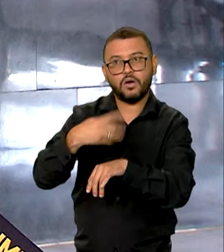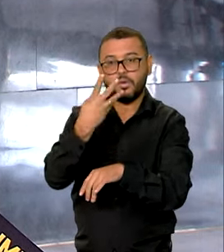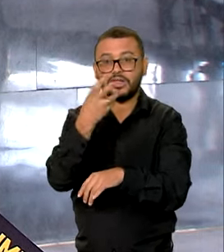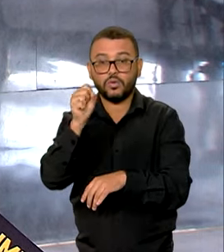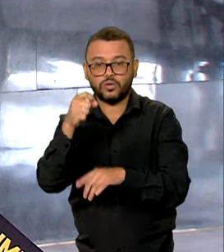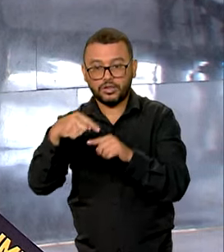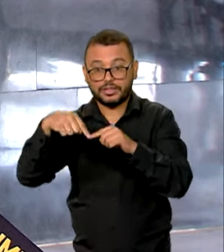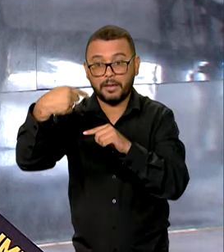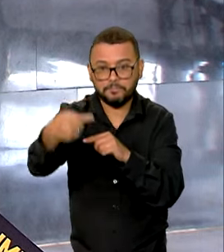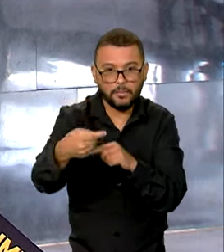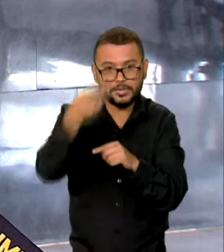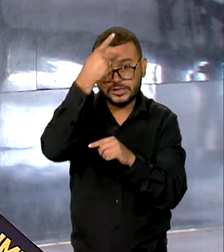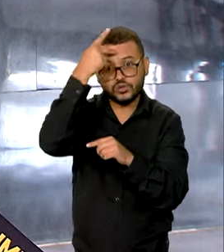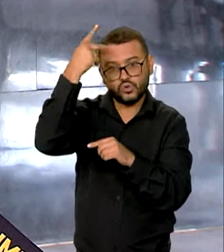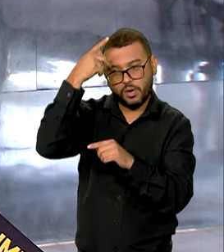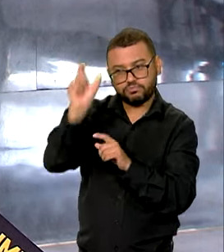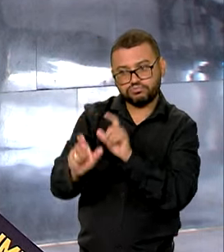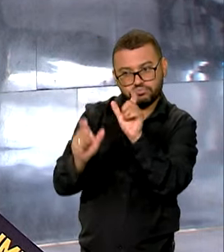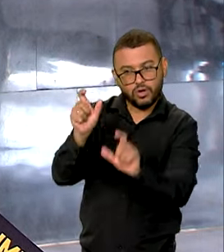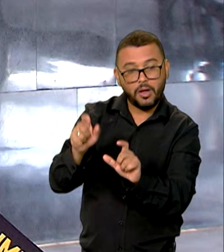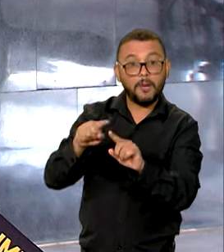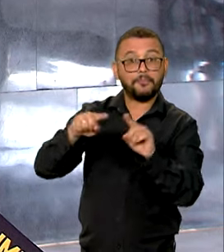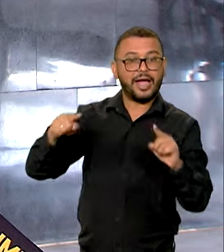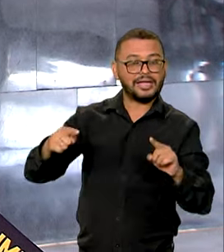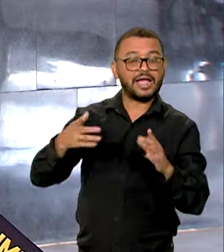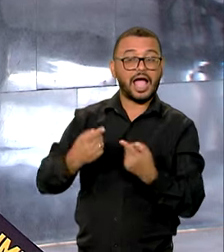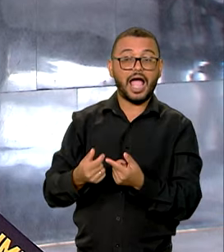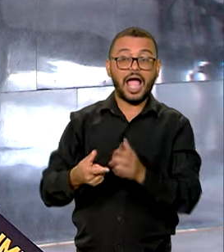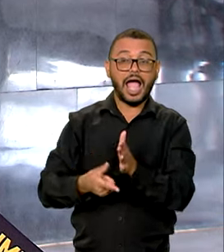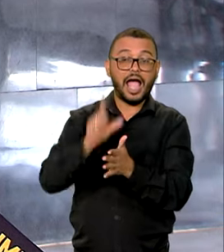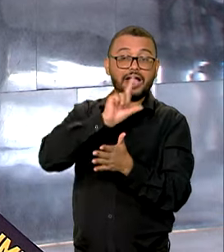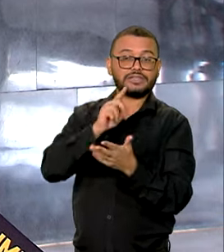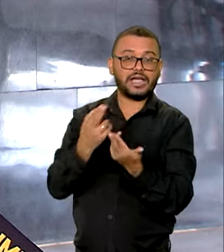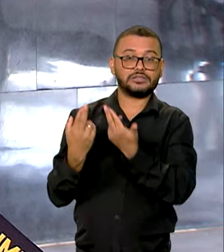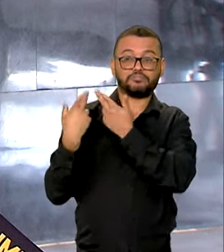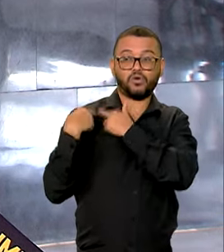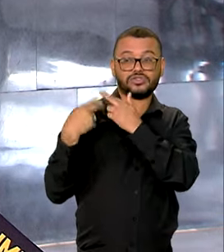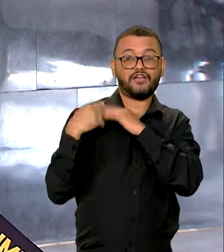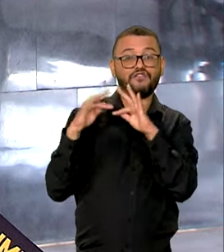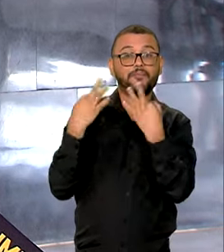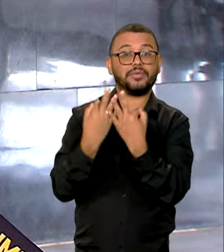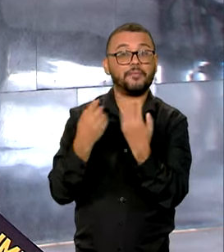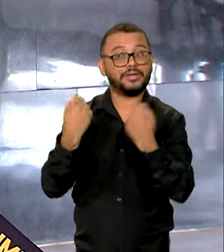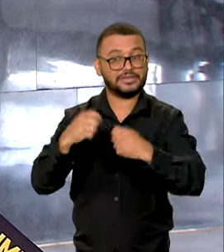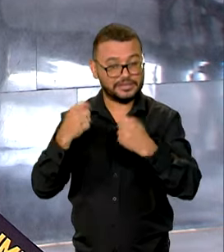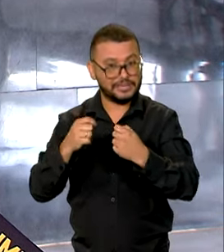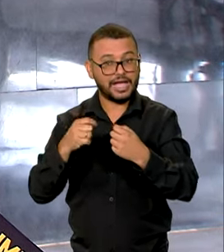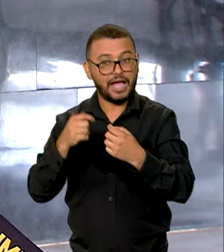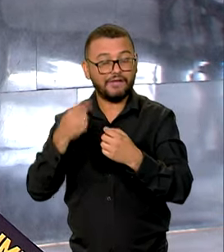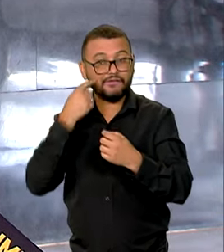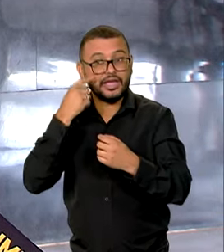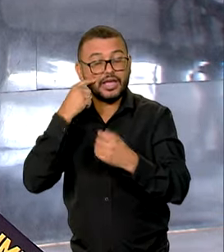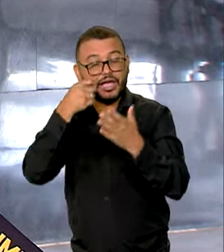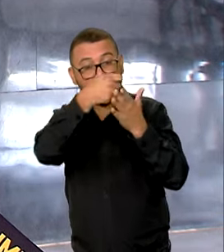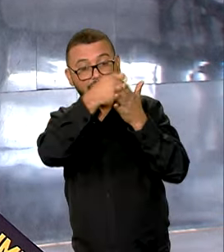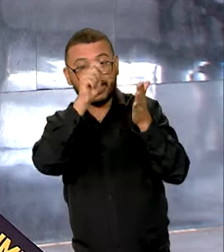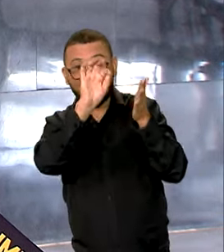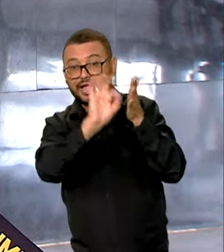na conta da pessoa. Mas antes, os responsáveis pelas famílias precisam confirmar os dados no